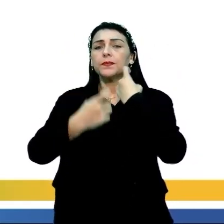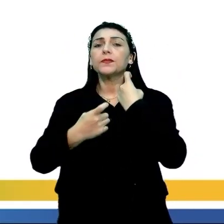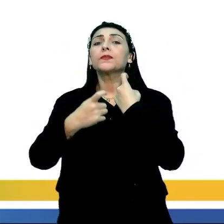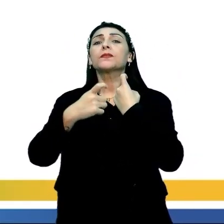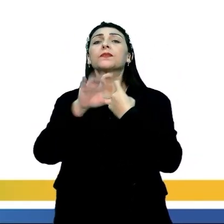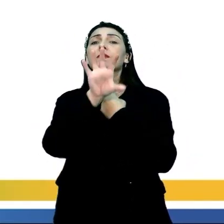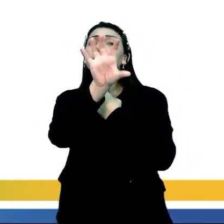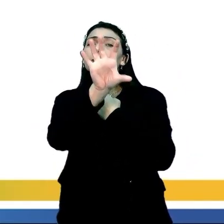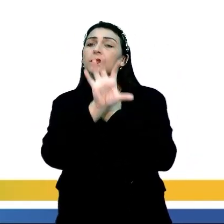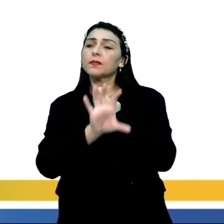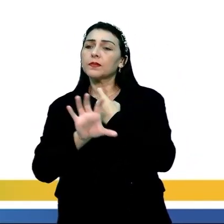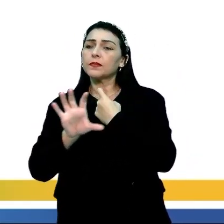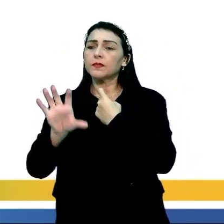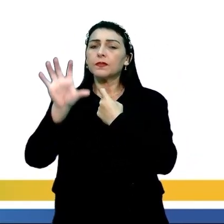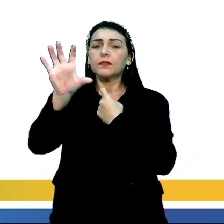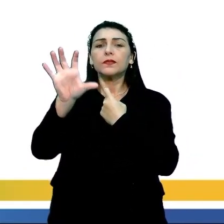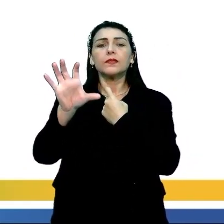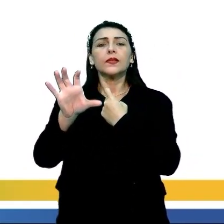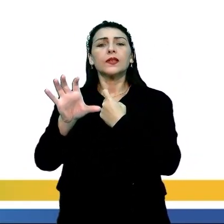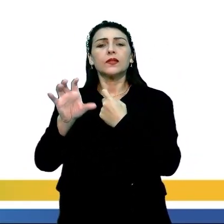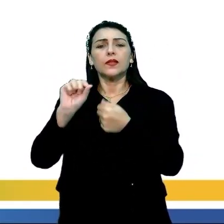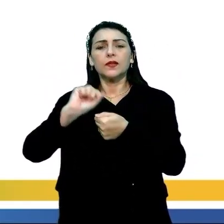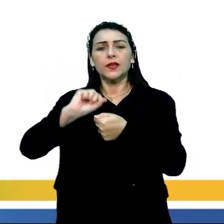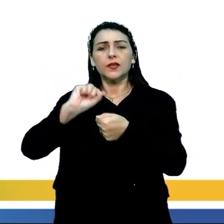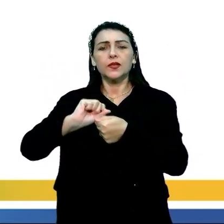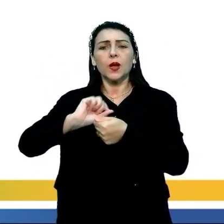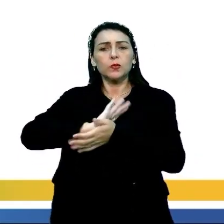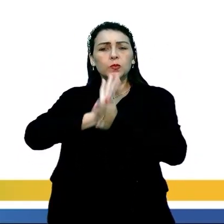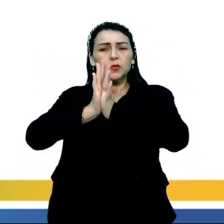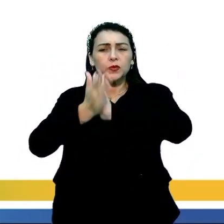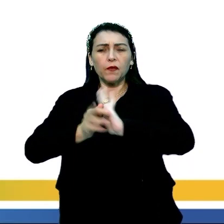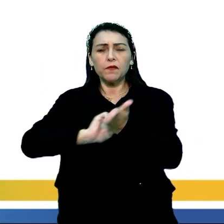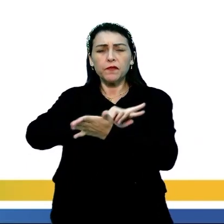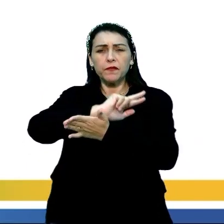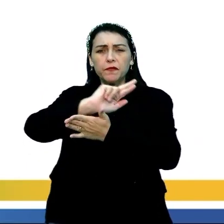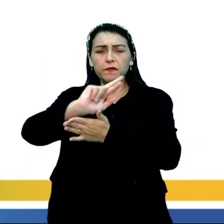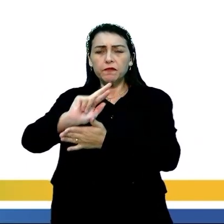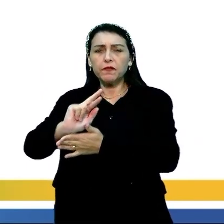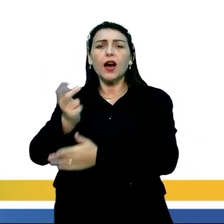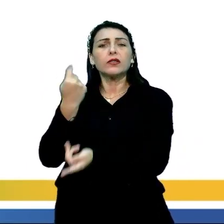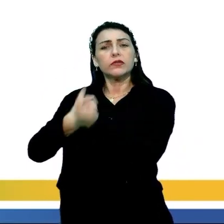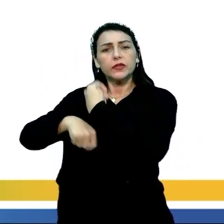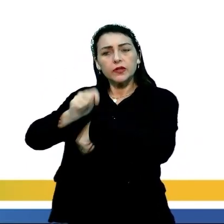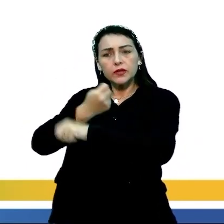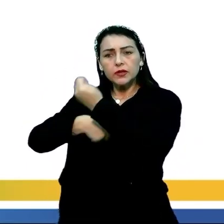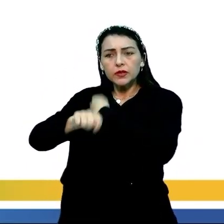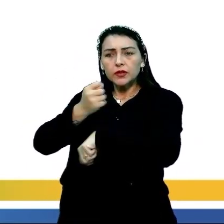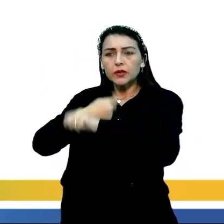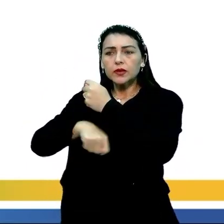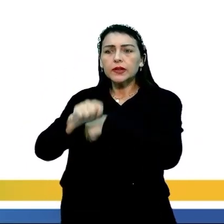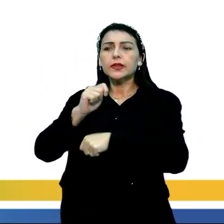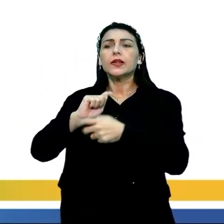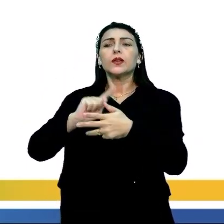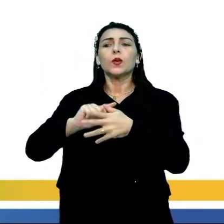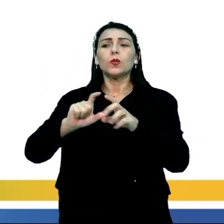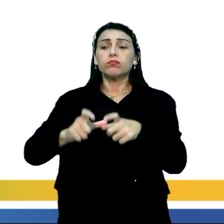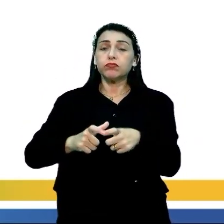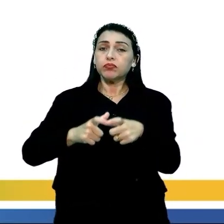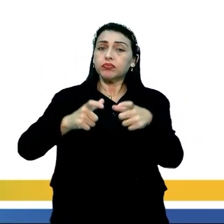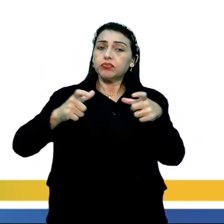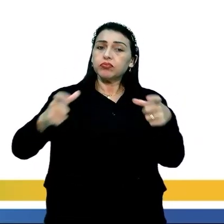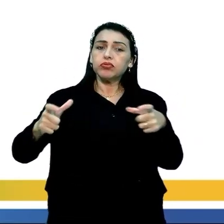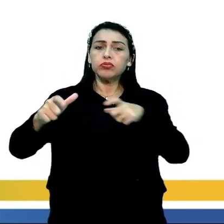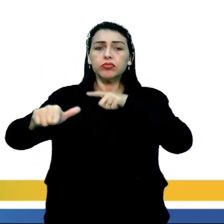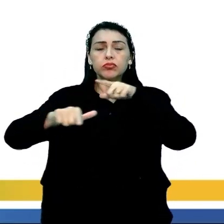em relação a esse domínio que vem sendo destruído por várias atividades econômicas, entre elas